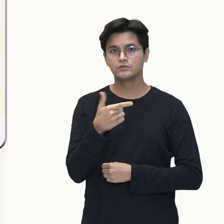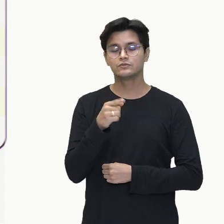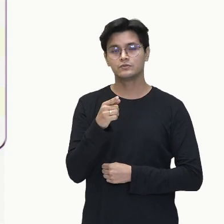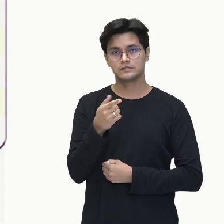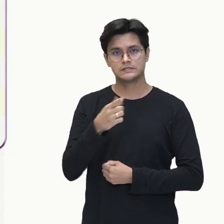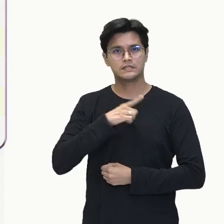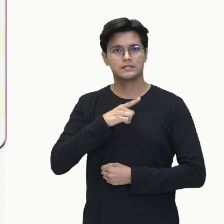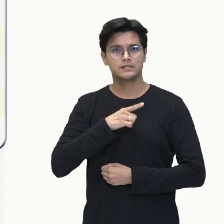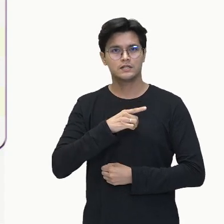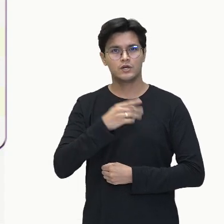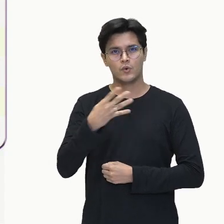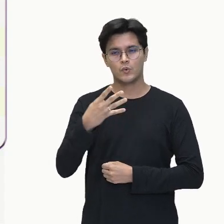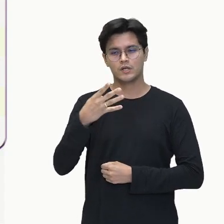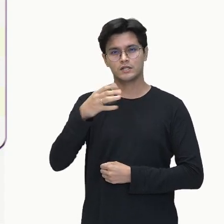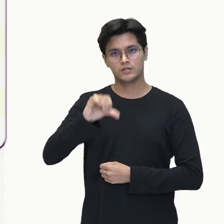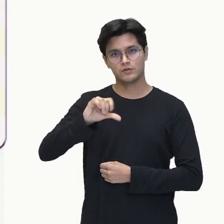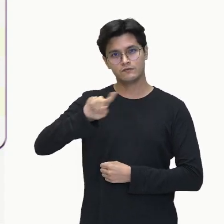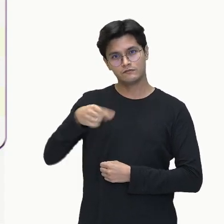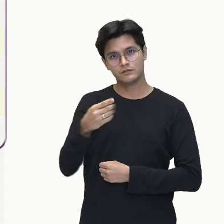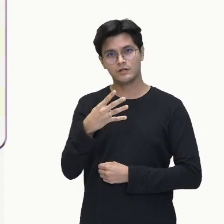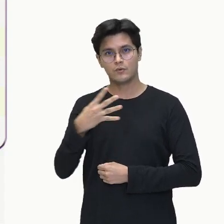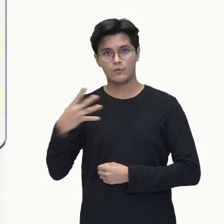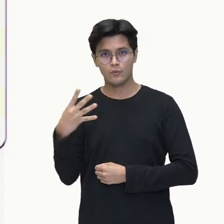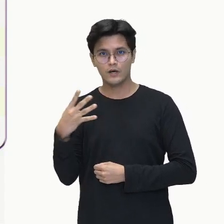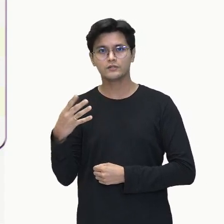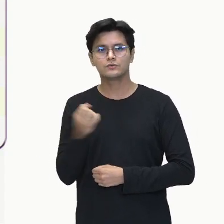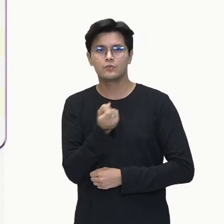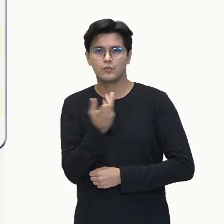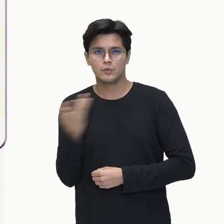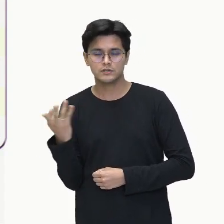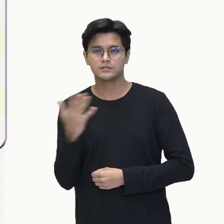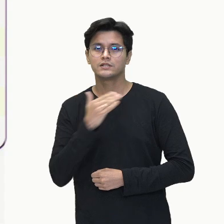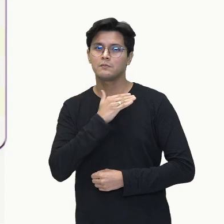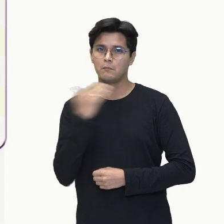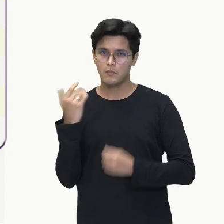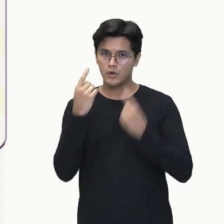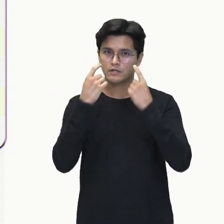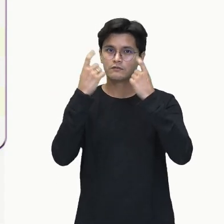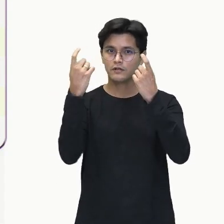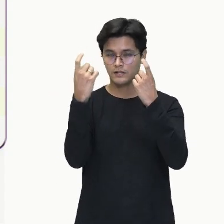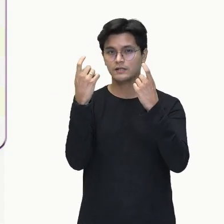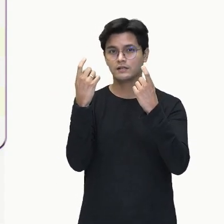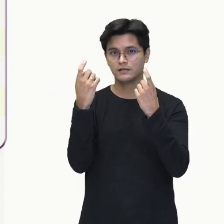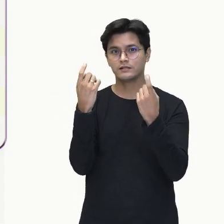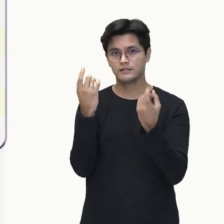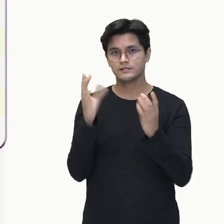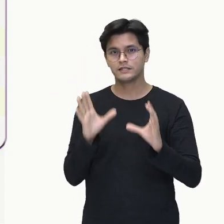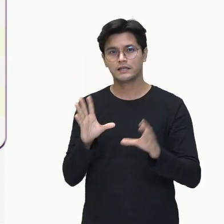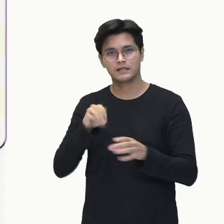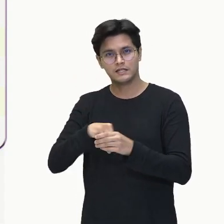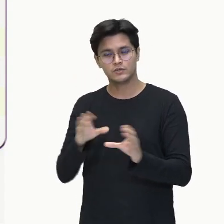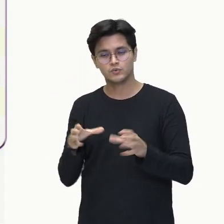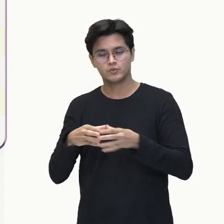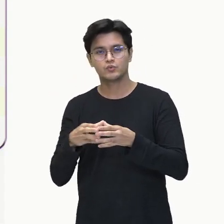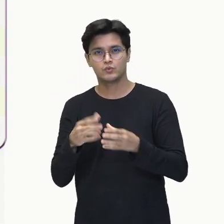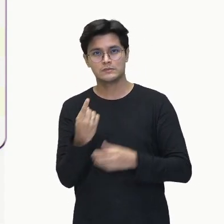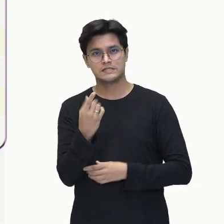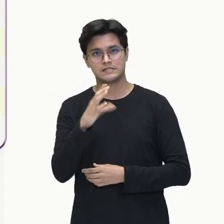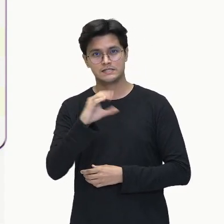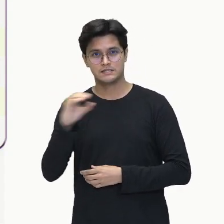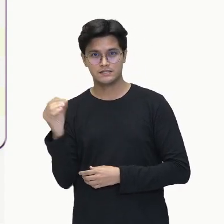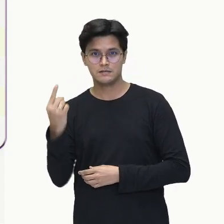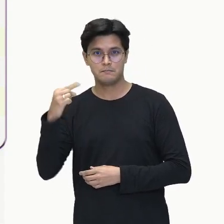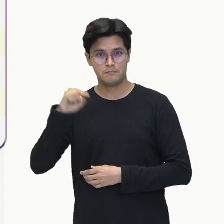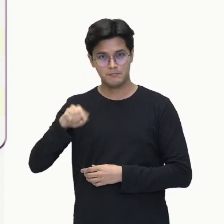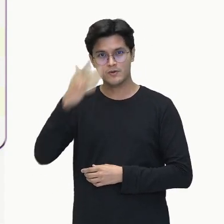49,4 mortes violentas intencionais a cada 100 mil habitantes. O mais